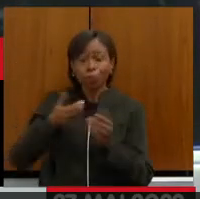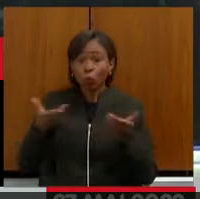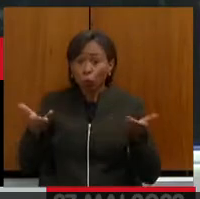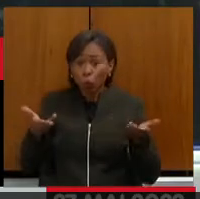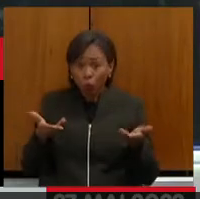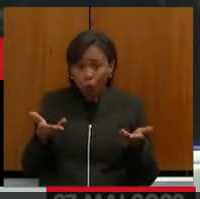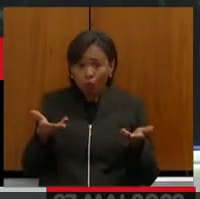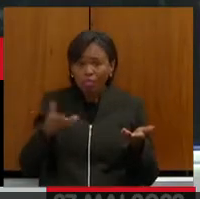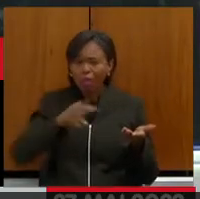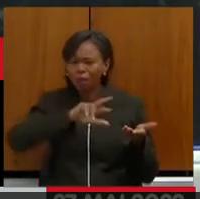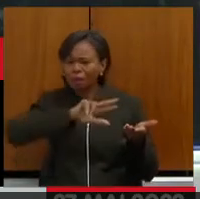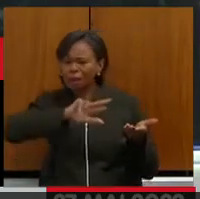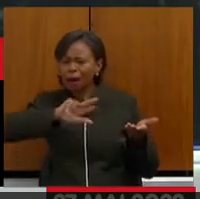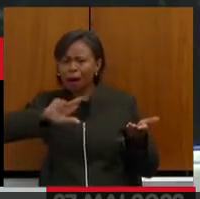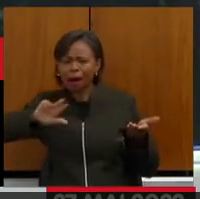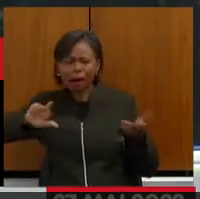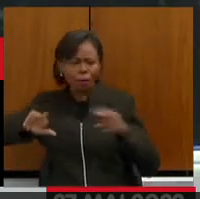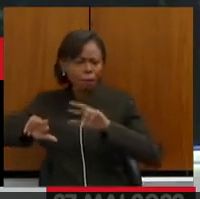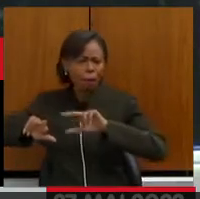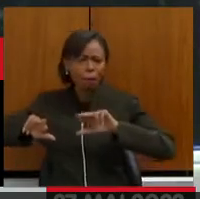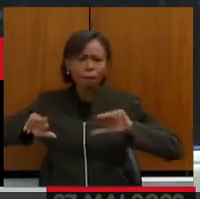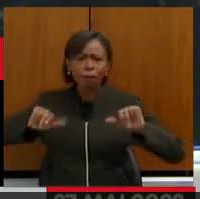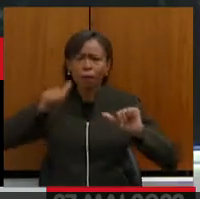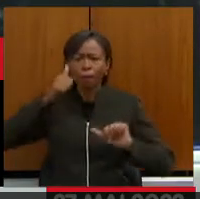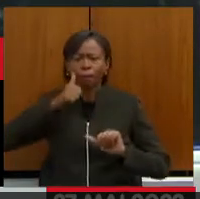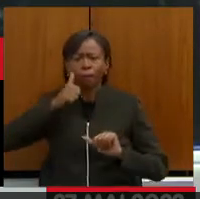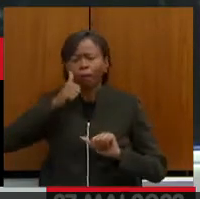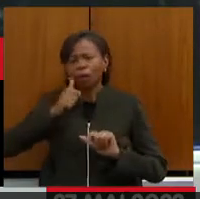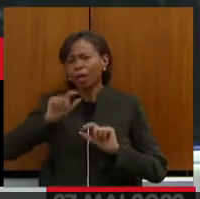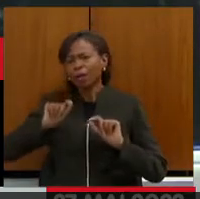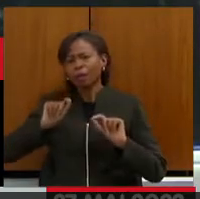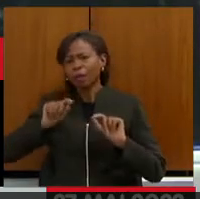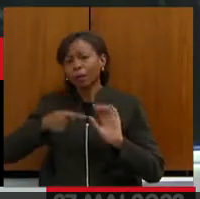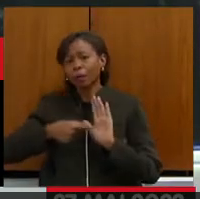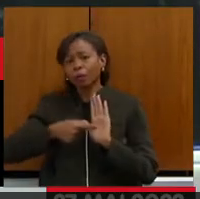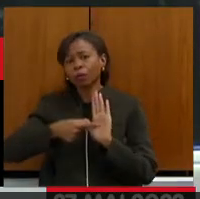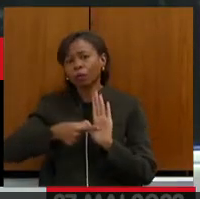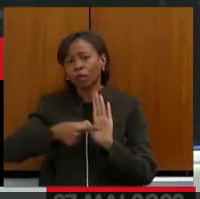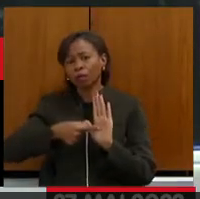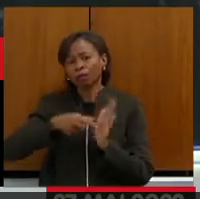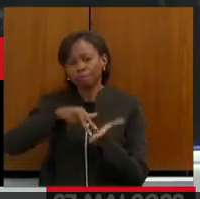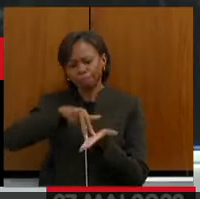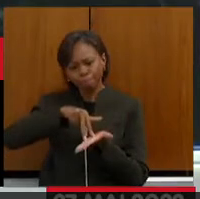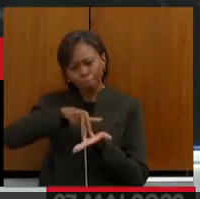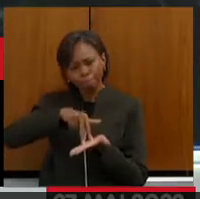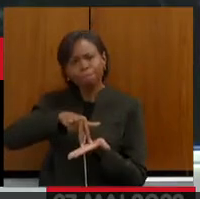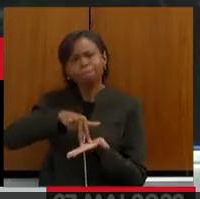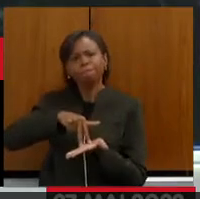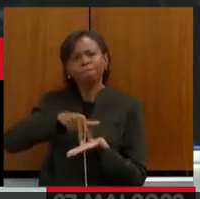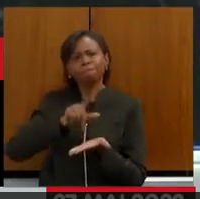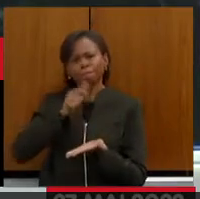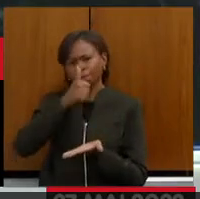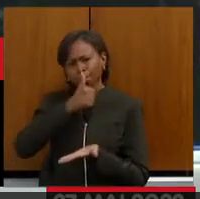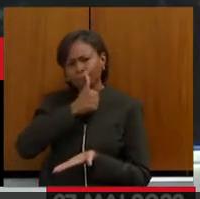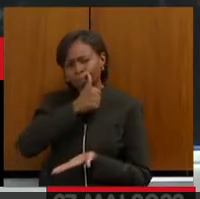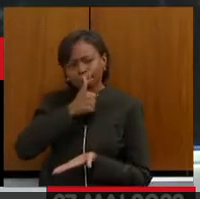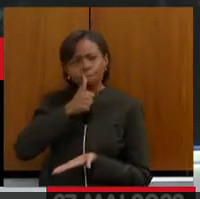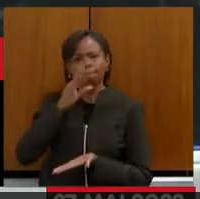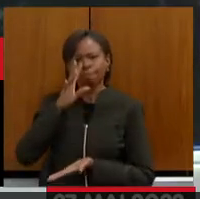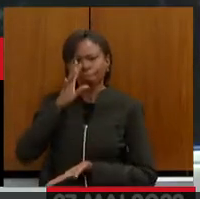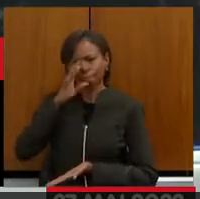diversidade forma de Resistir diversidade de mulheres que resistem nos seus lugar e